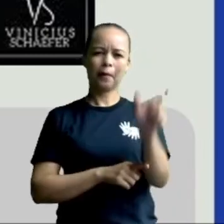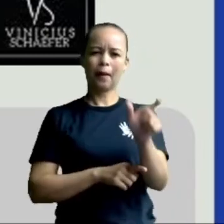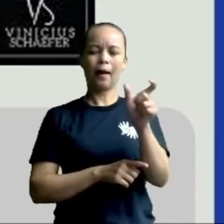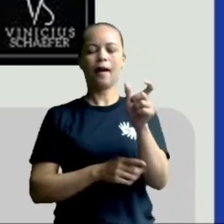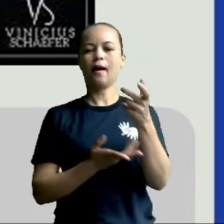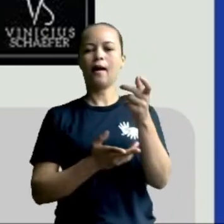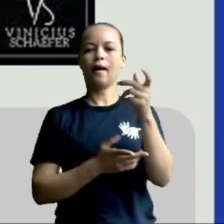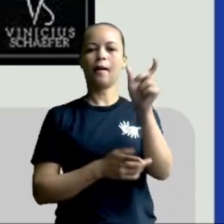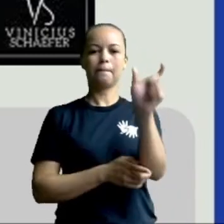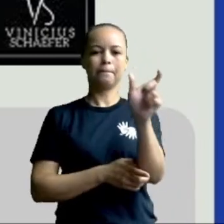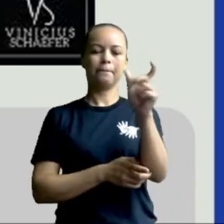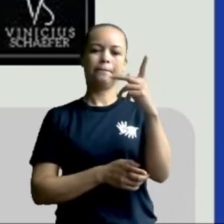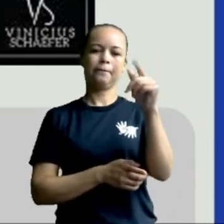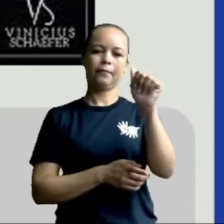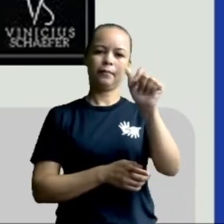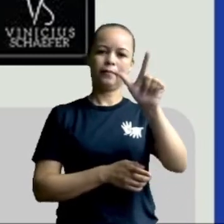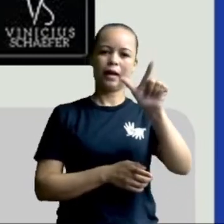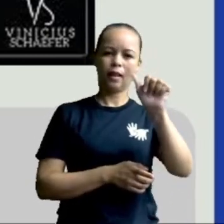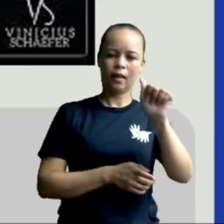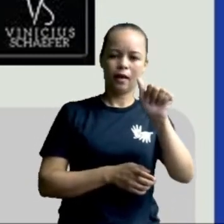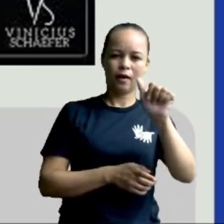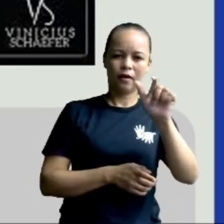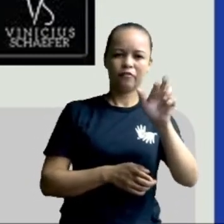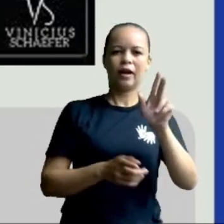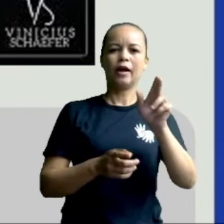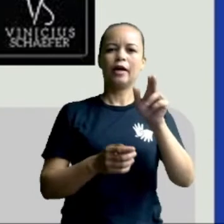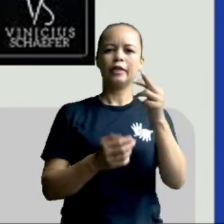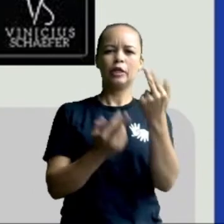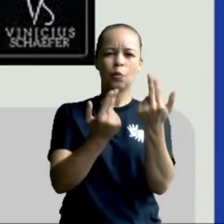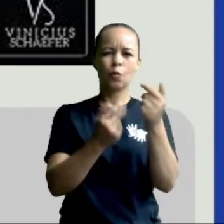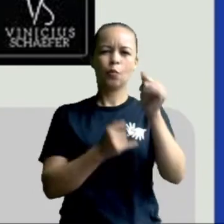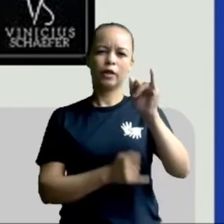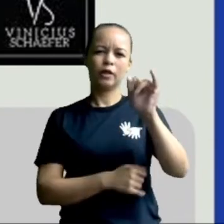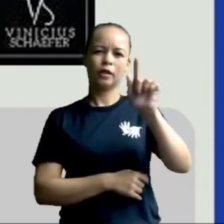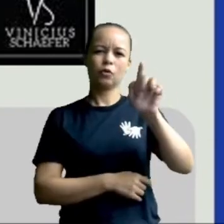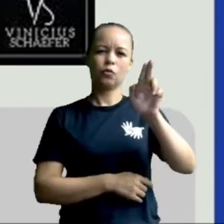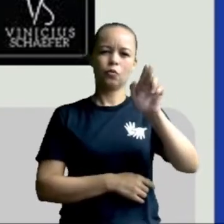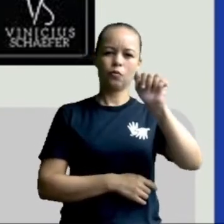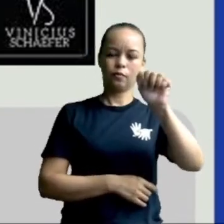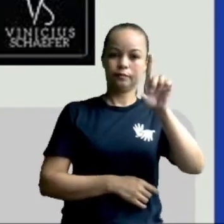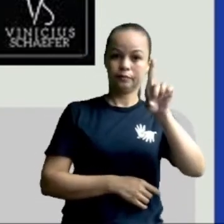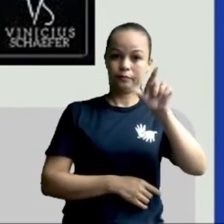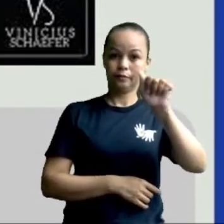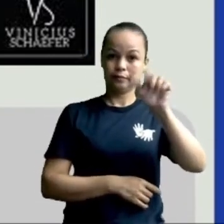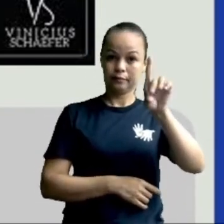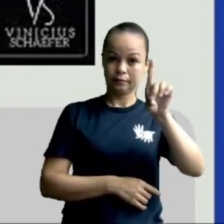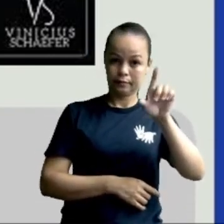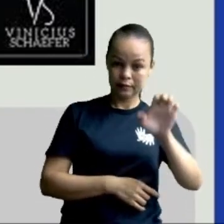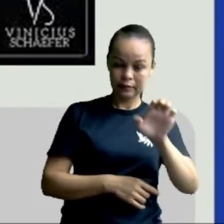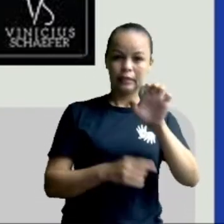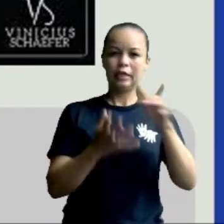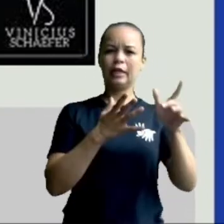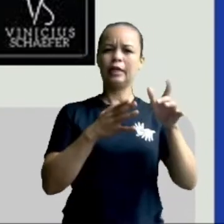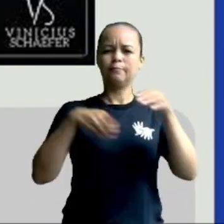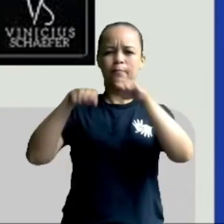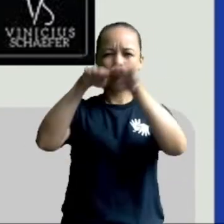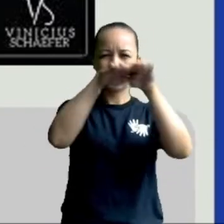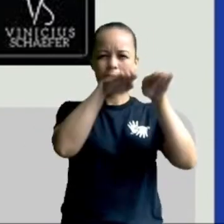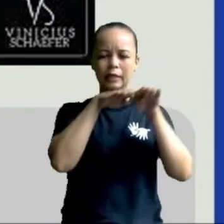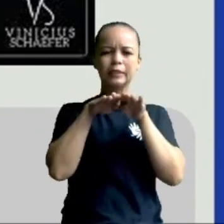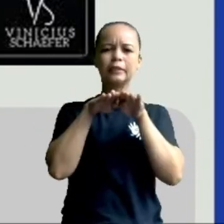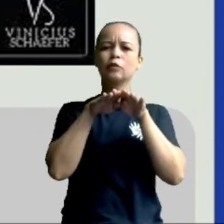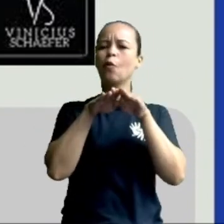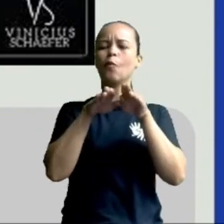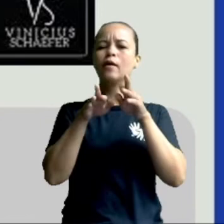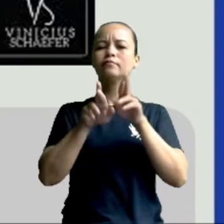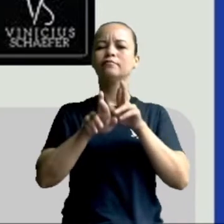igualdade, eu gosto demais dela porque a igualdade ela tem que ter uma relação íntima, saudável com as diferenças. Porque se tem uma coisa